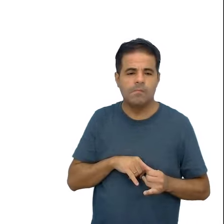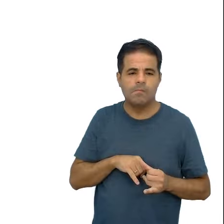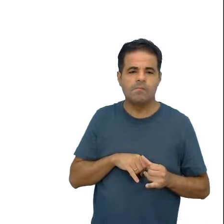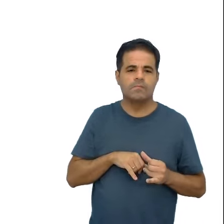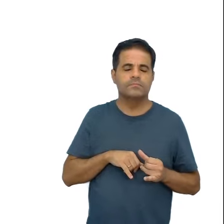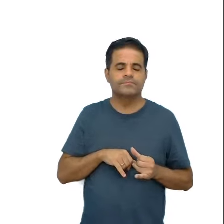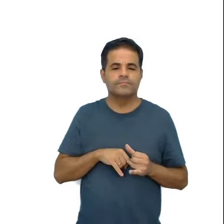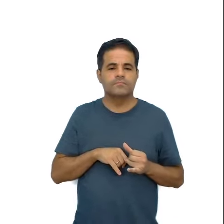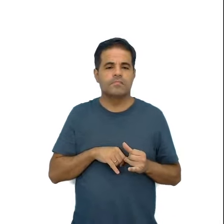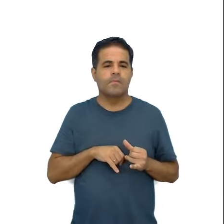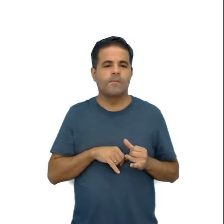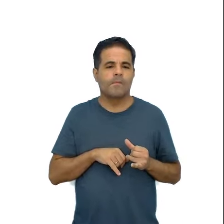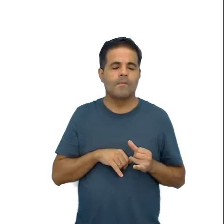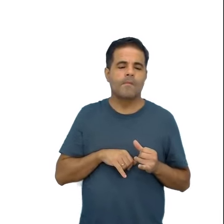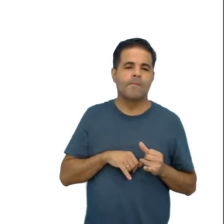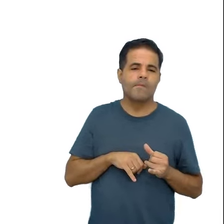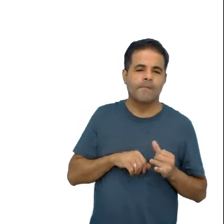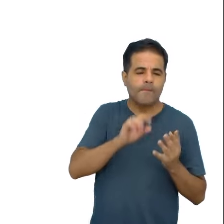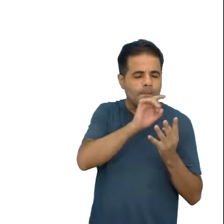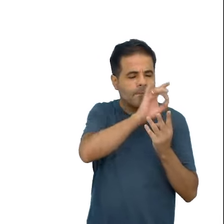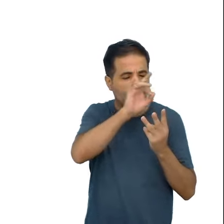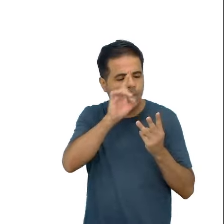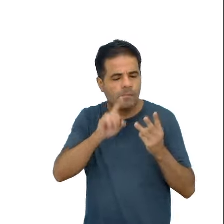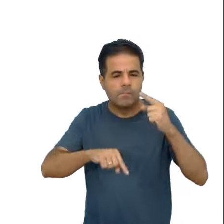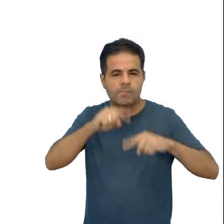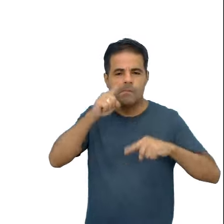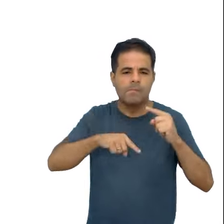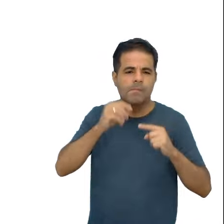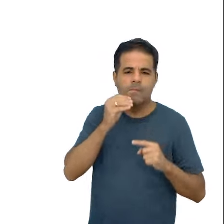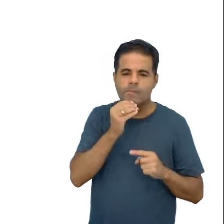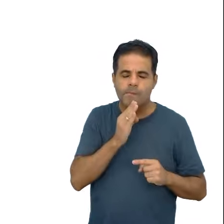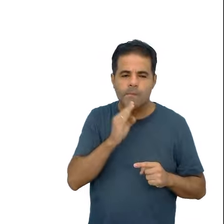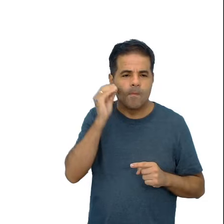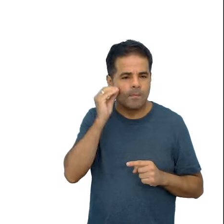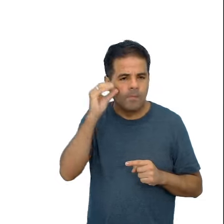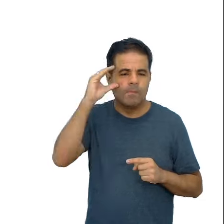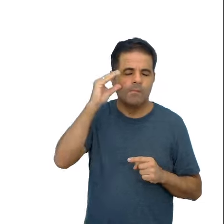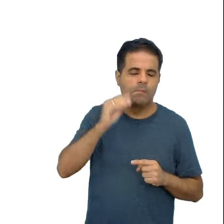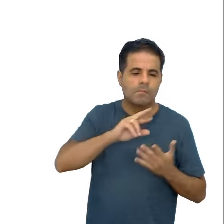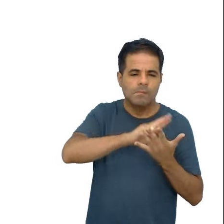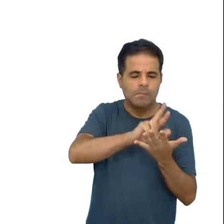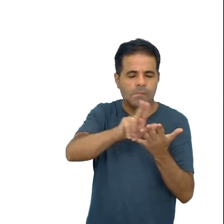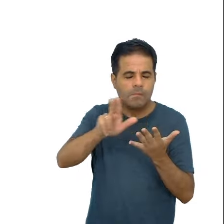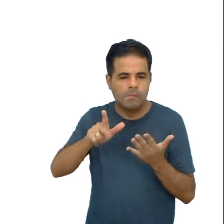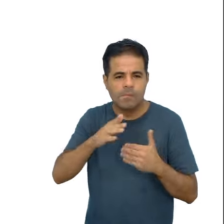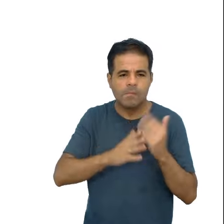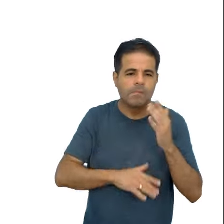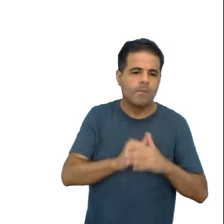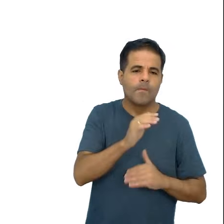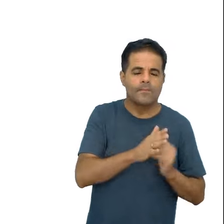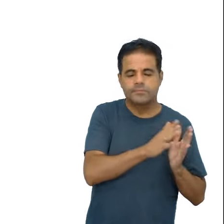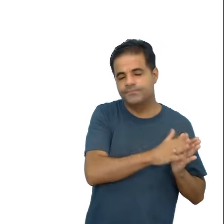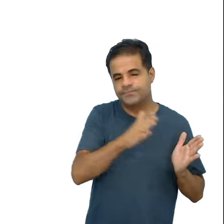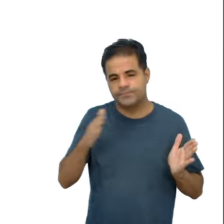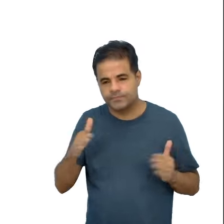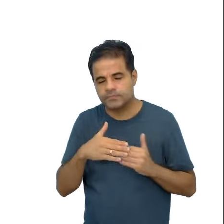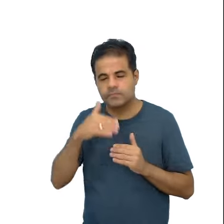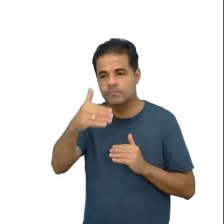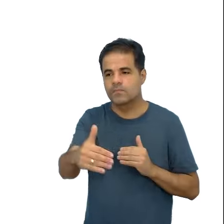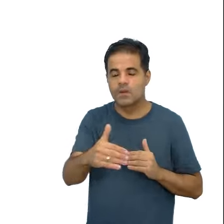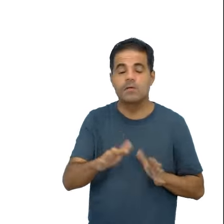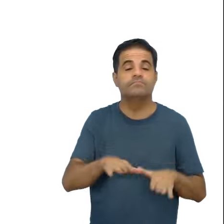para cada disciplina eu vou ter um objeto do conhecimento diferente para trabalhar aquele assunto.